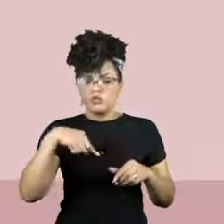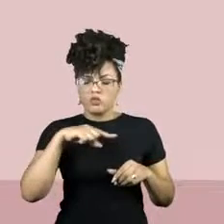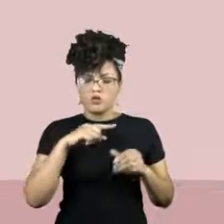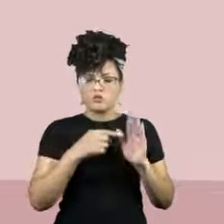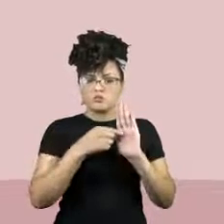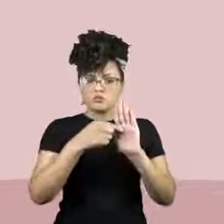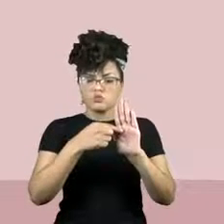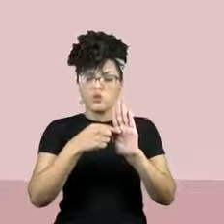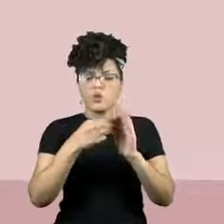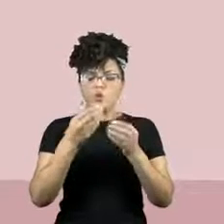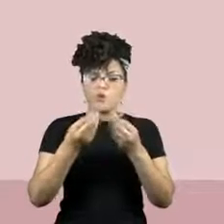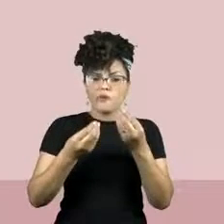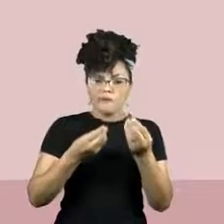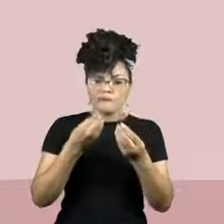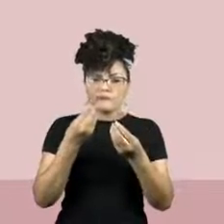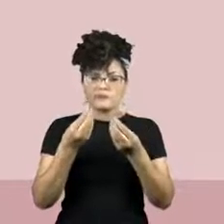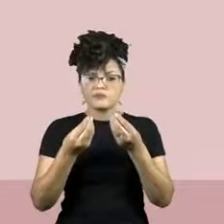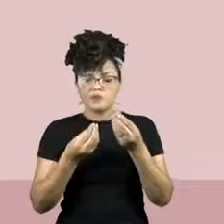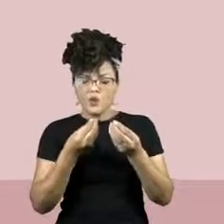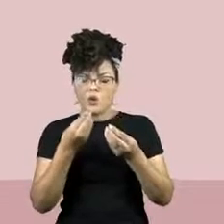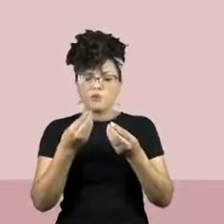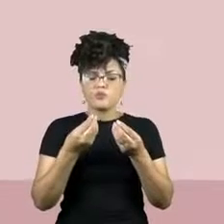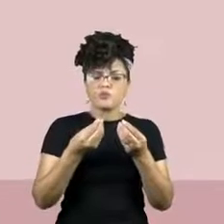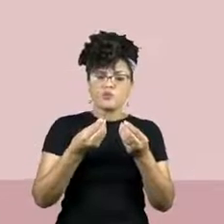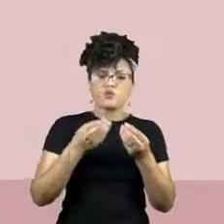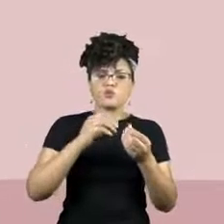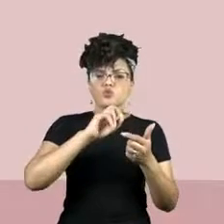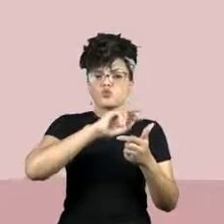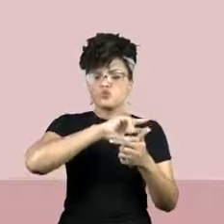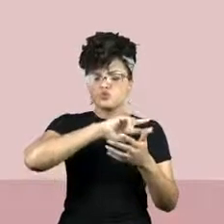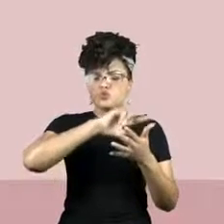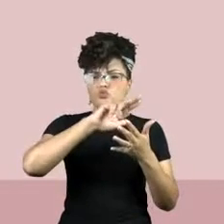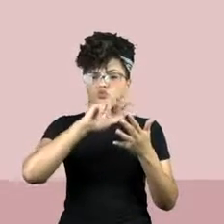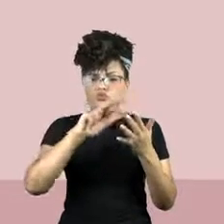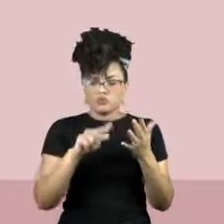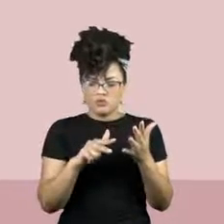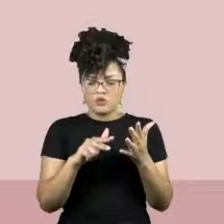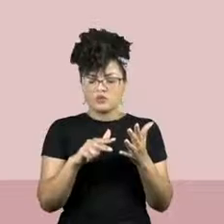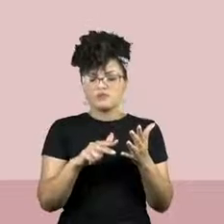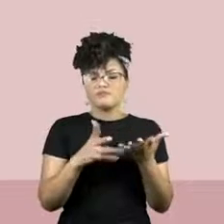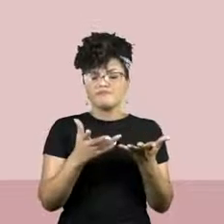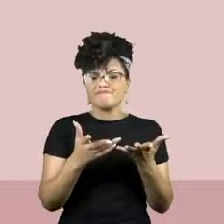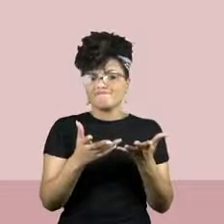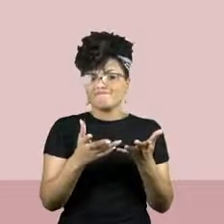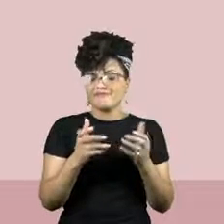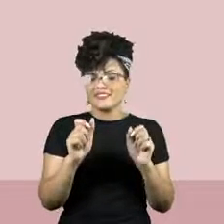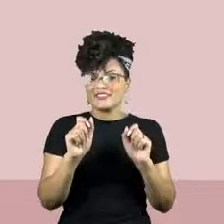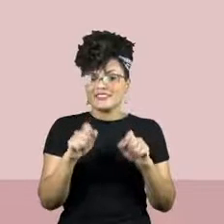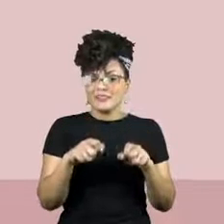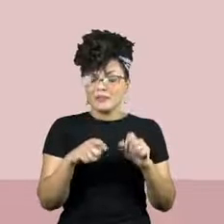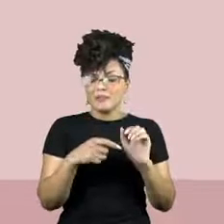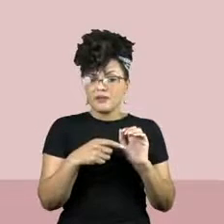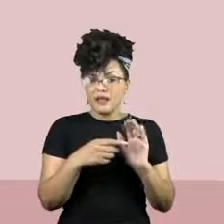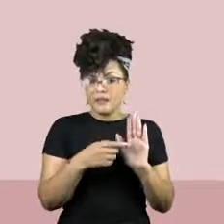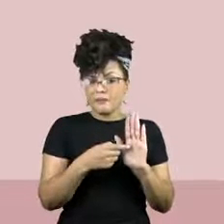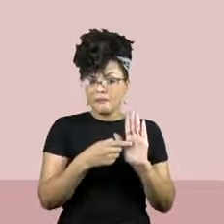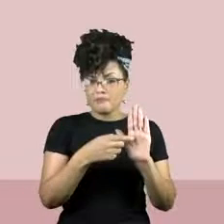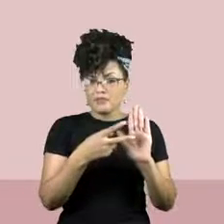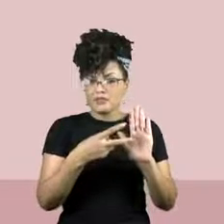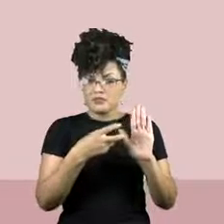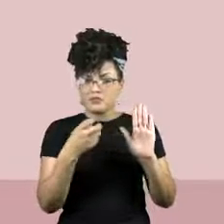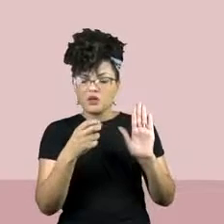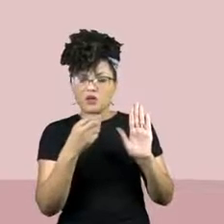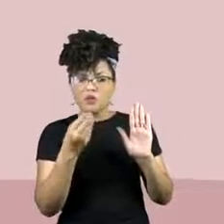de Marcoulomb, no método de Felenius, no Bishop e tudo mais. Porém, isso aqui evidencia bastante o